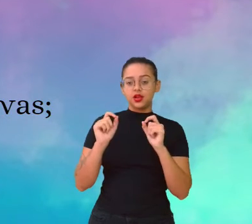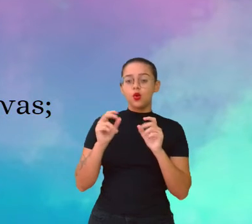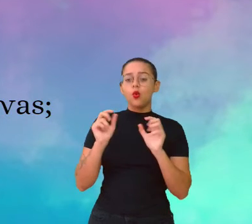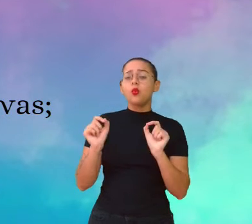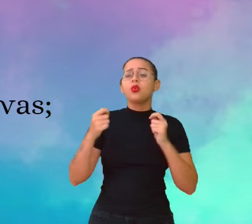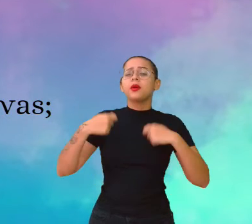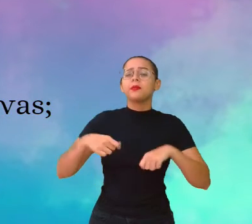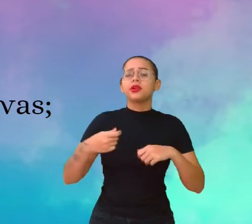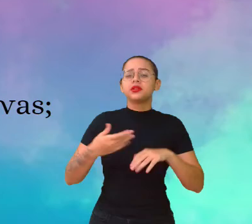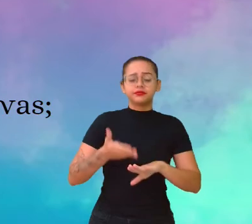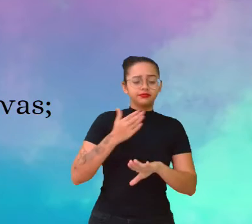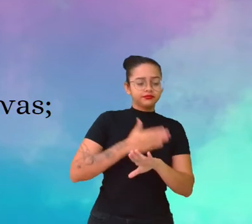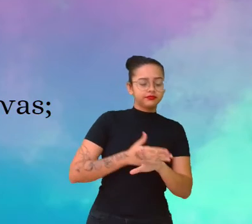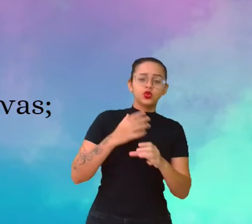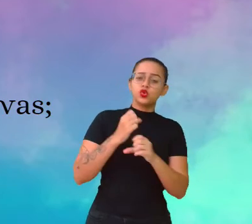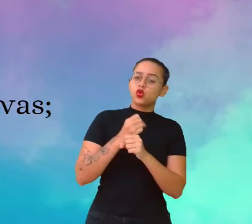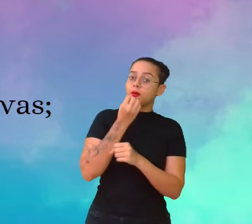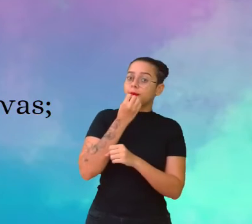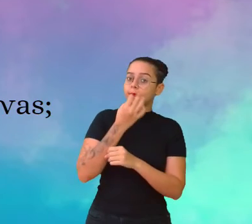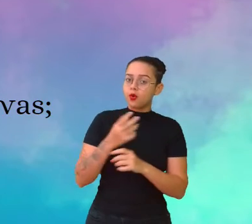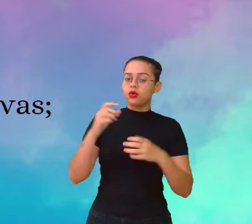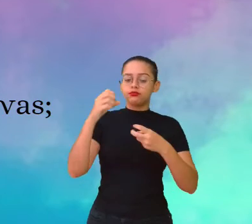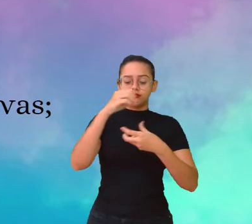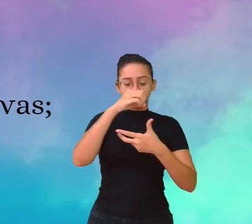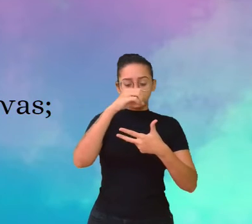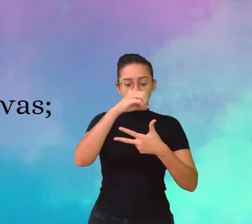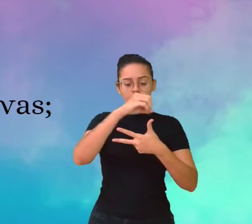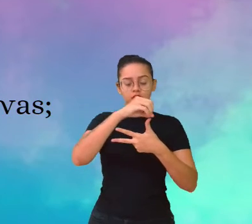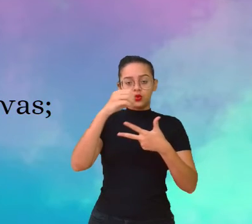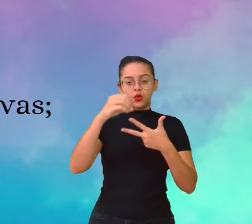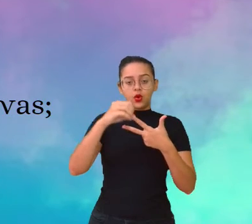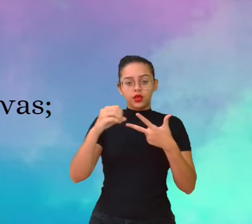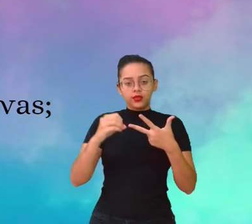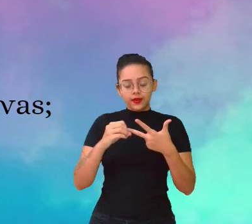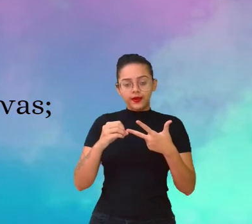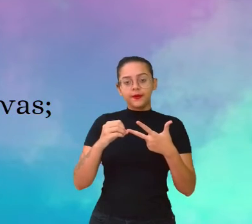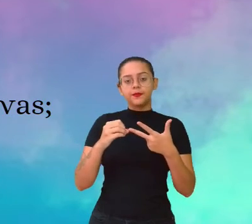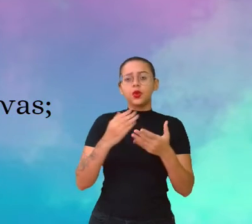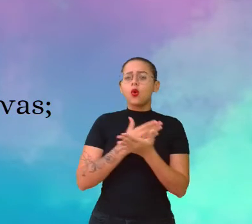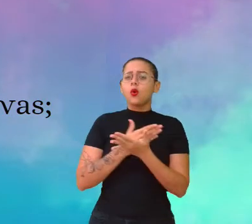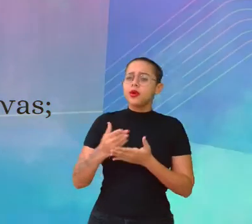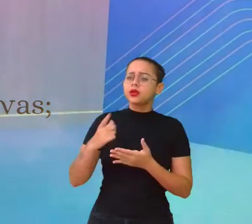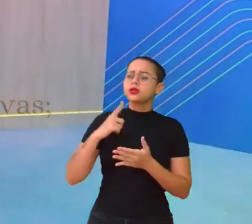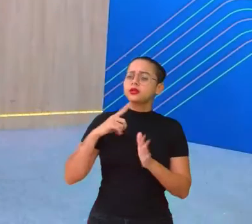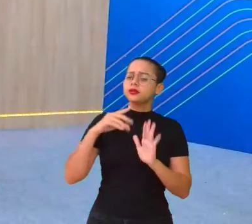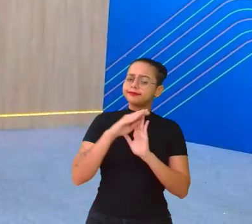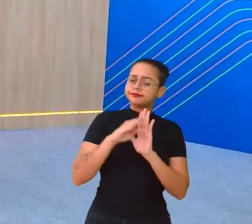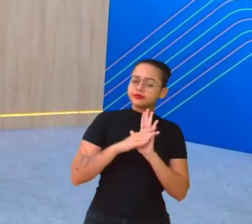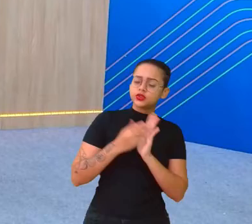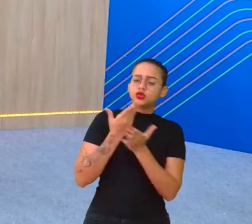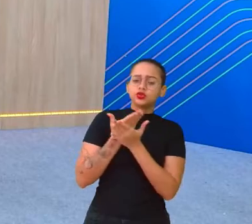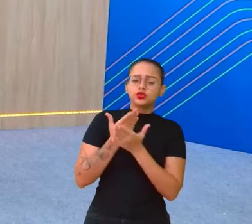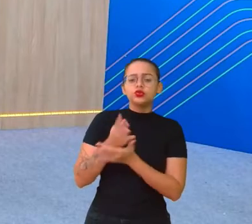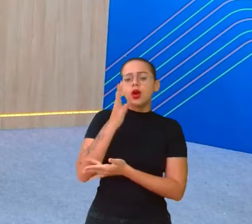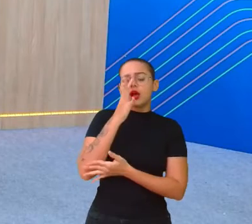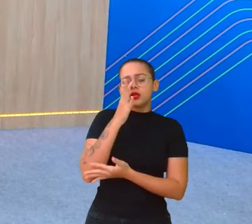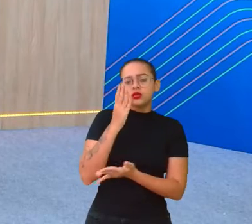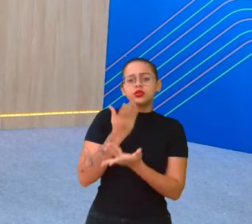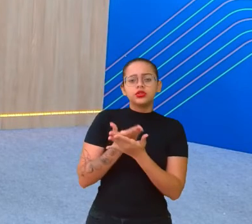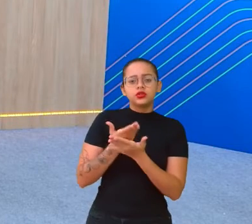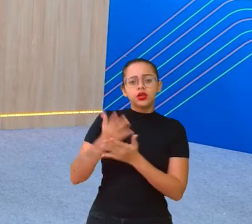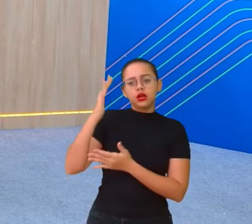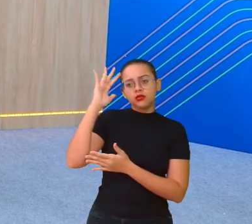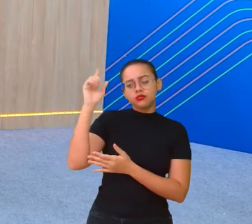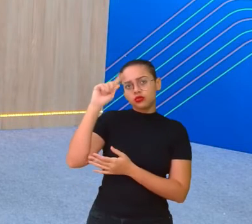precisa. Precisa entrar com a nota boa no Enem. Então, começa aí a ter uma rotina de estudo, começa a assistir aulas, né?